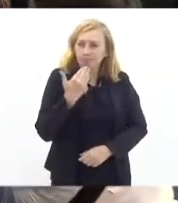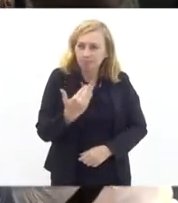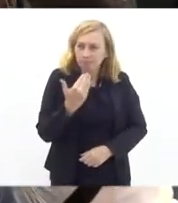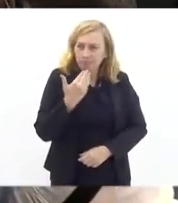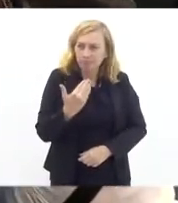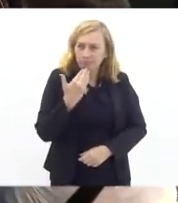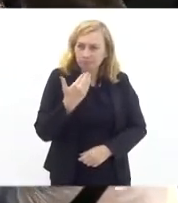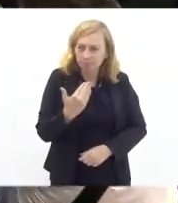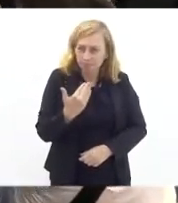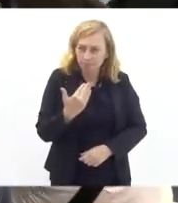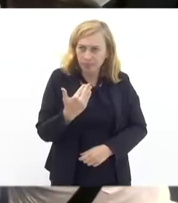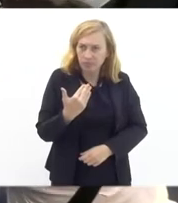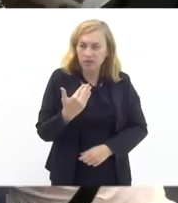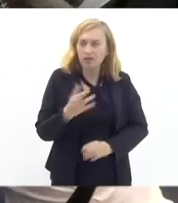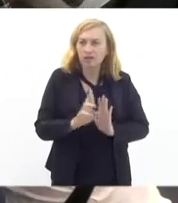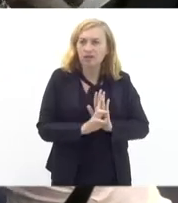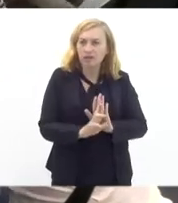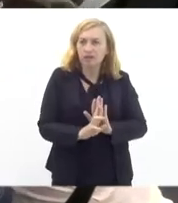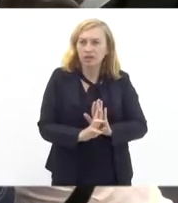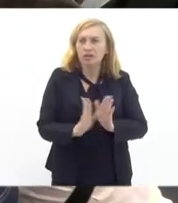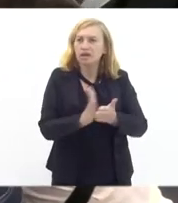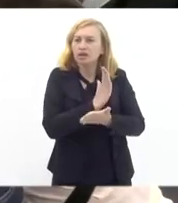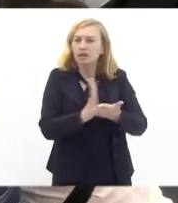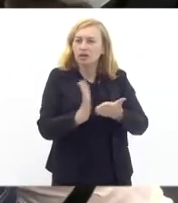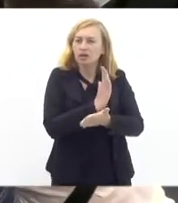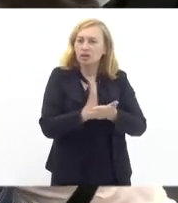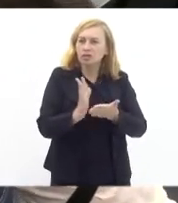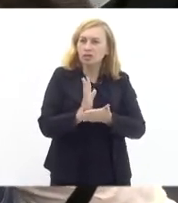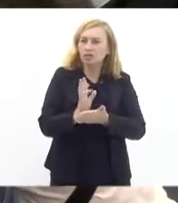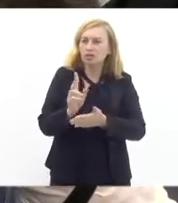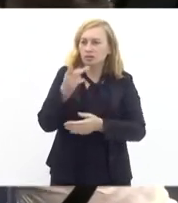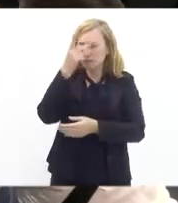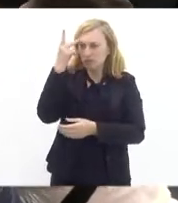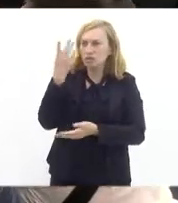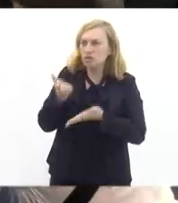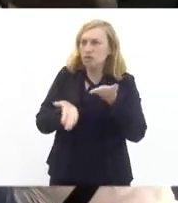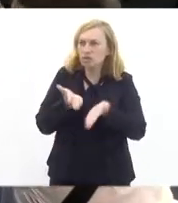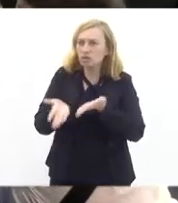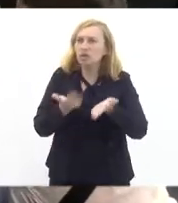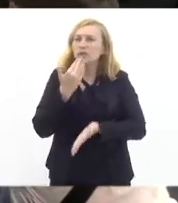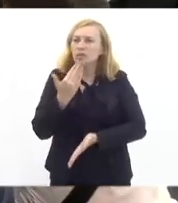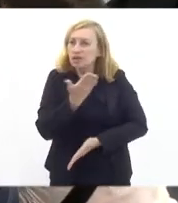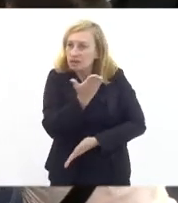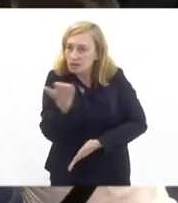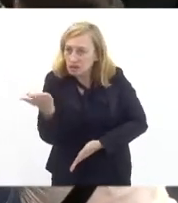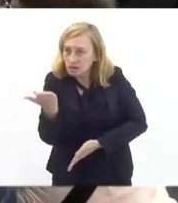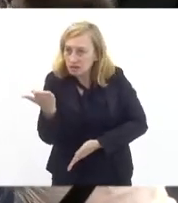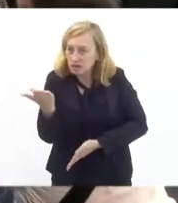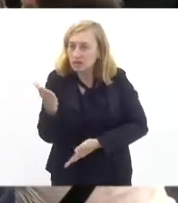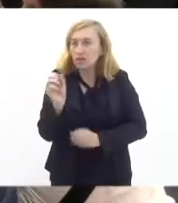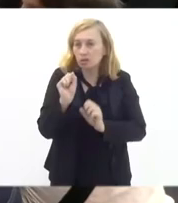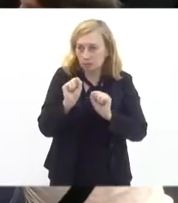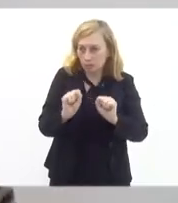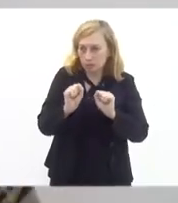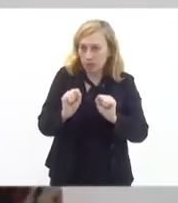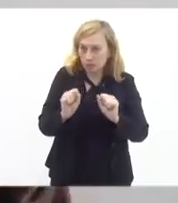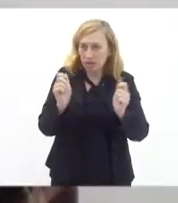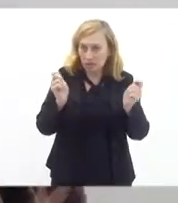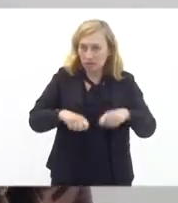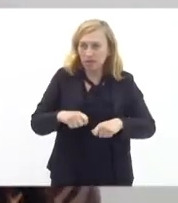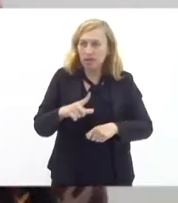pedido, estou representando aqui, acredito que alguns protetores. Queria pedir a vocês, se for possível, houver